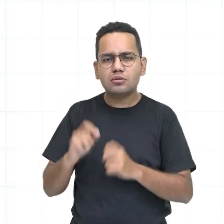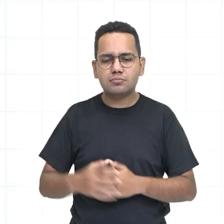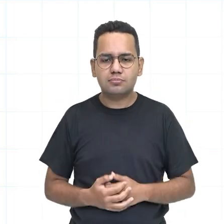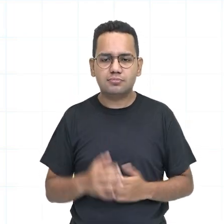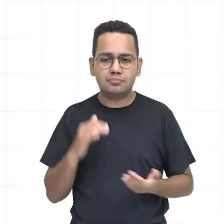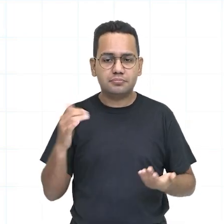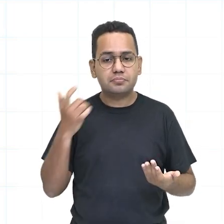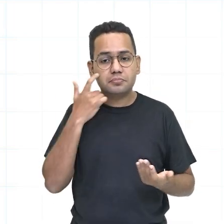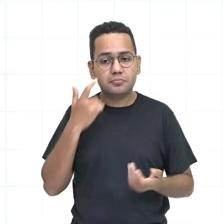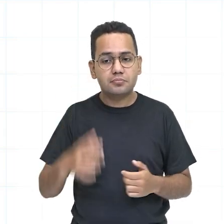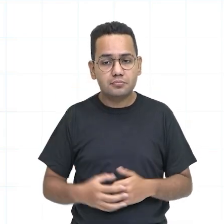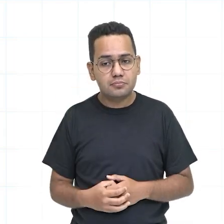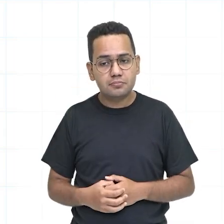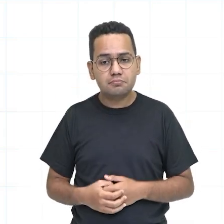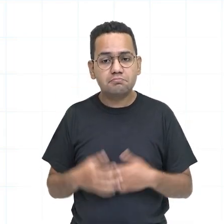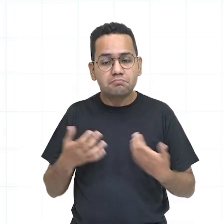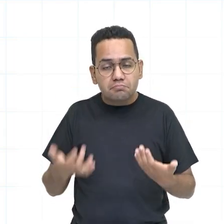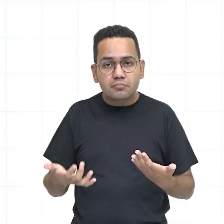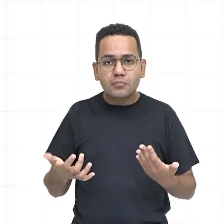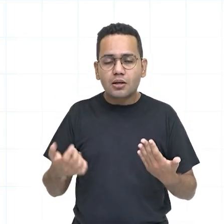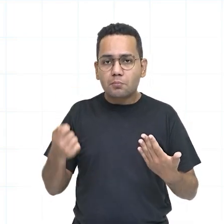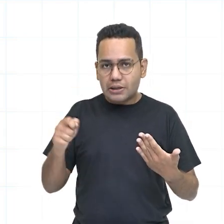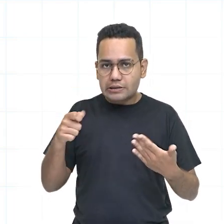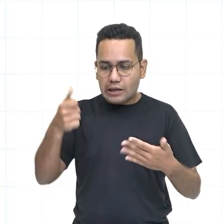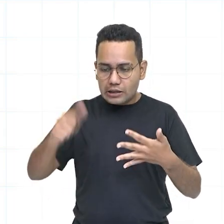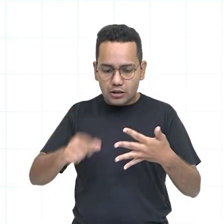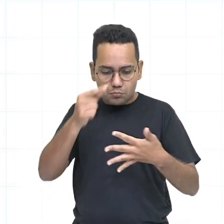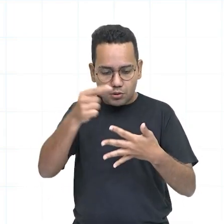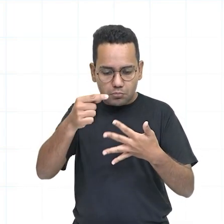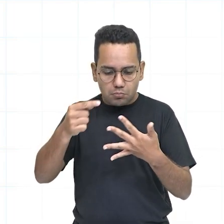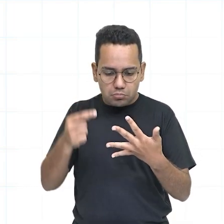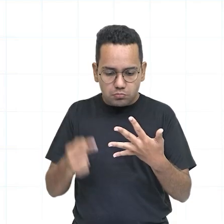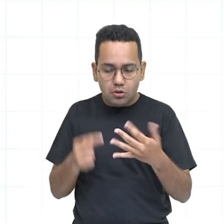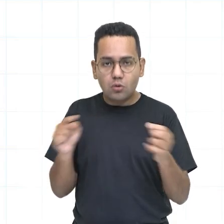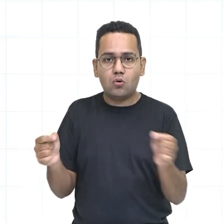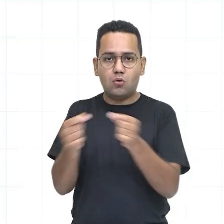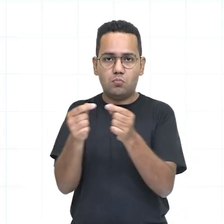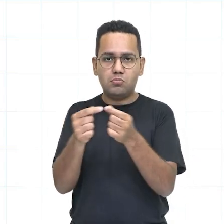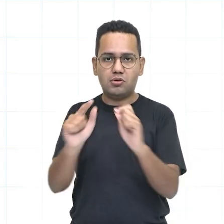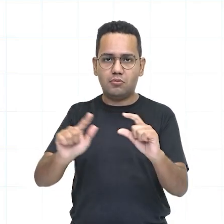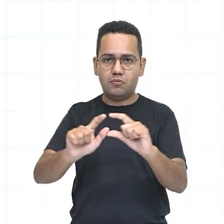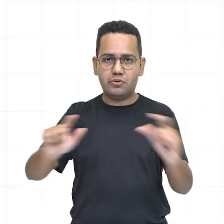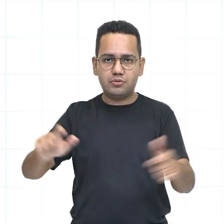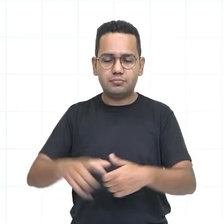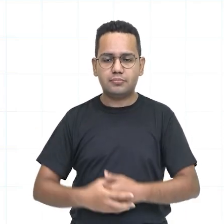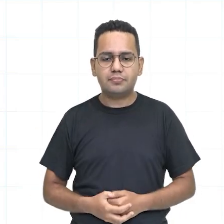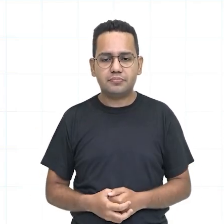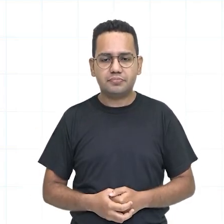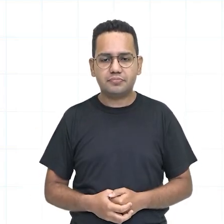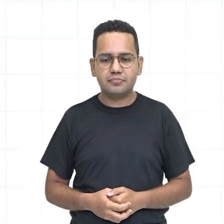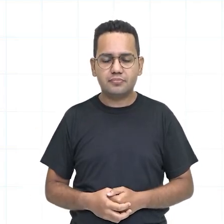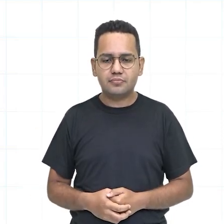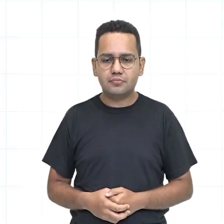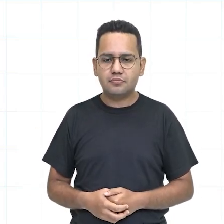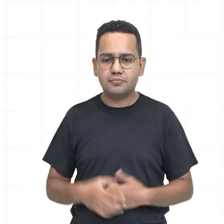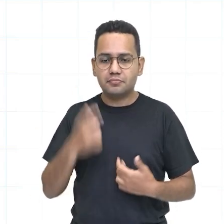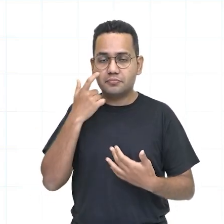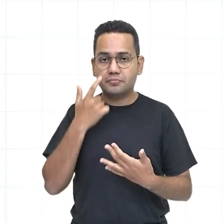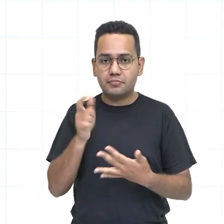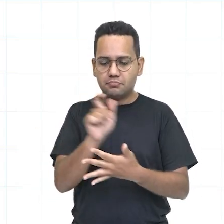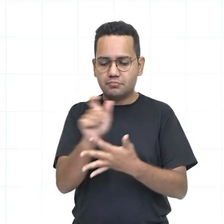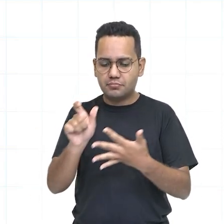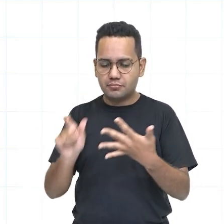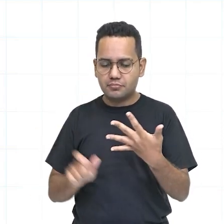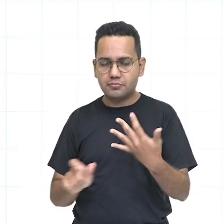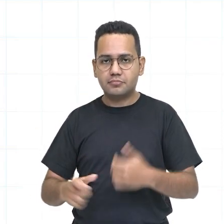pedindo. Assinale a alternativa que preenche corretamente a lacuna. Tem as opções or, and,